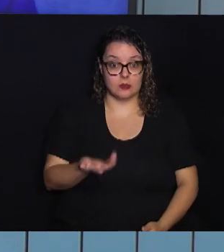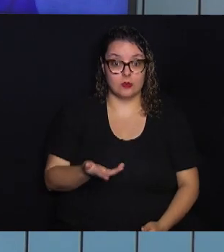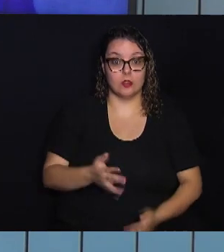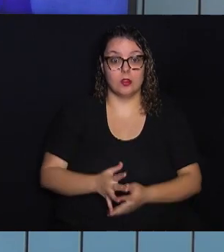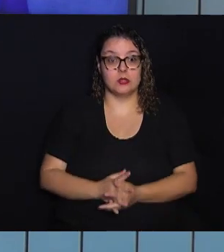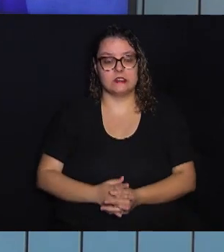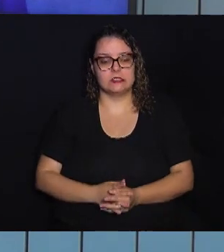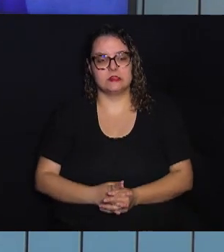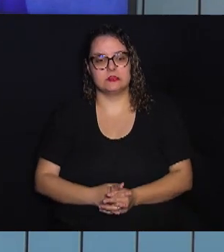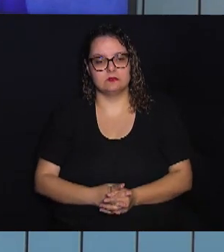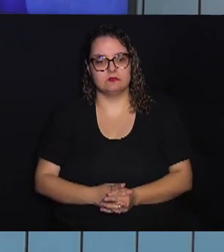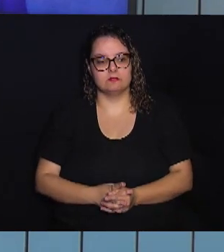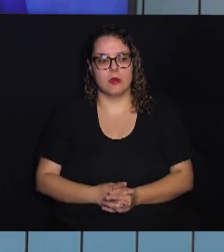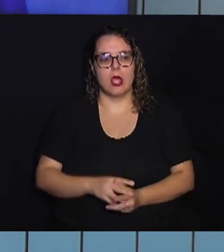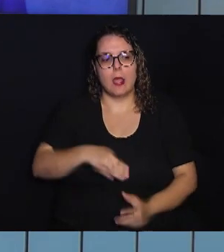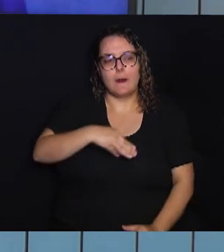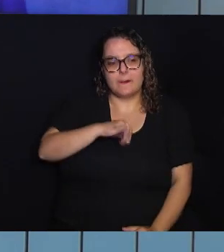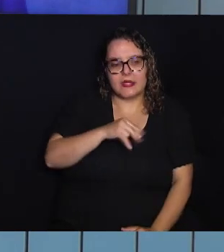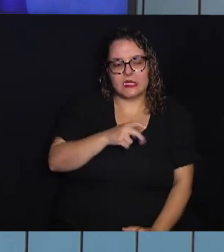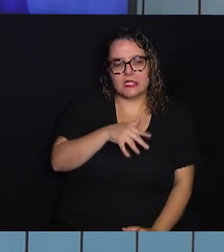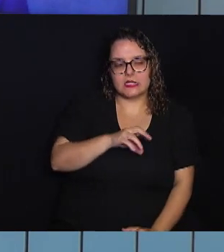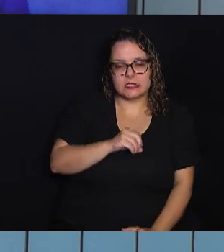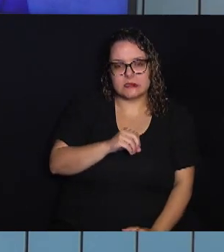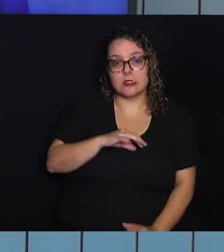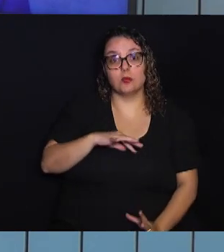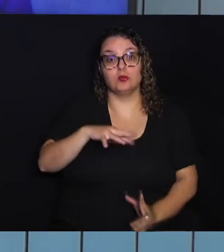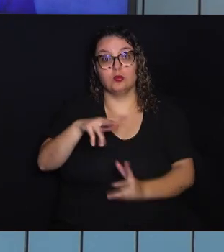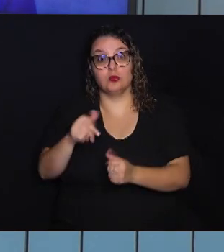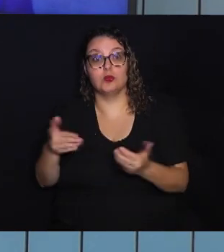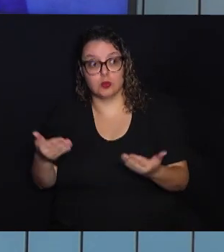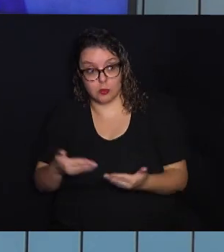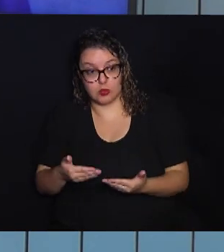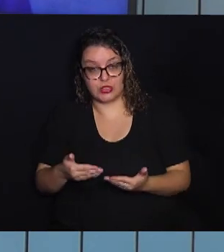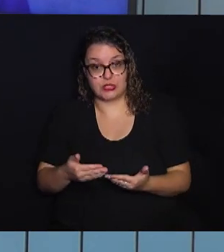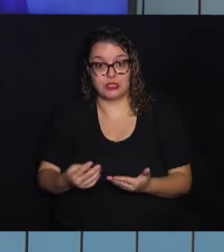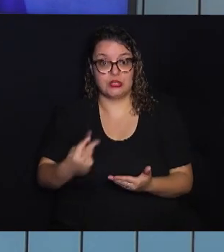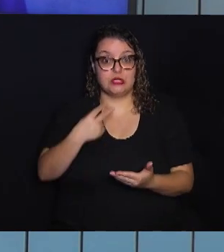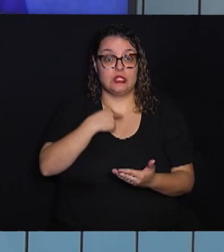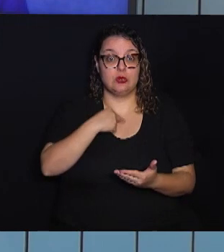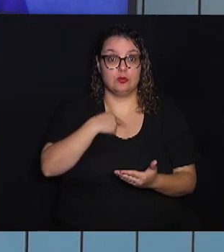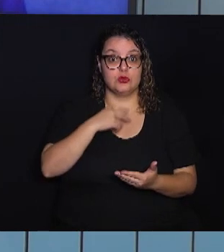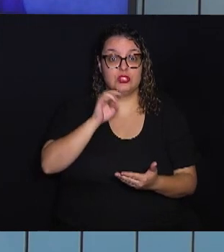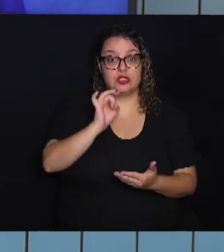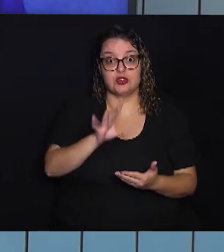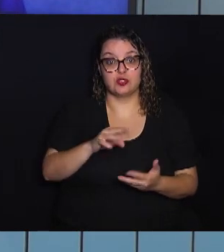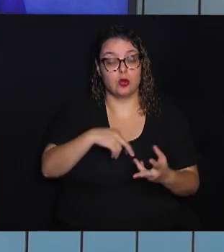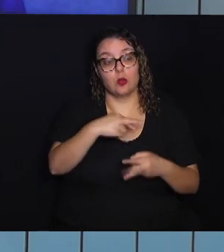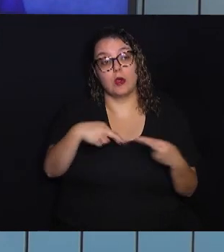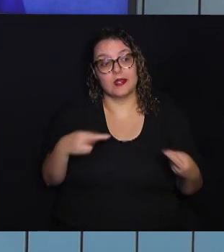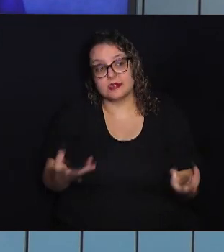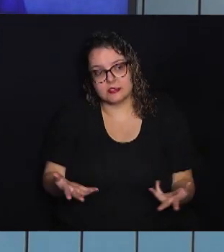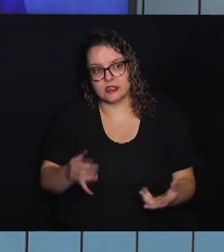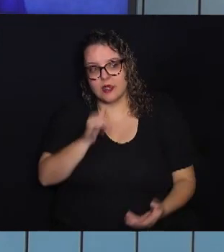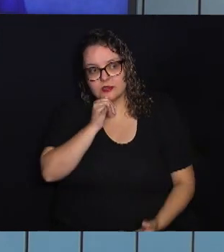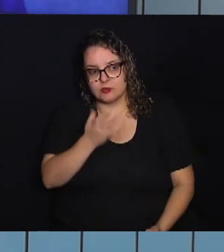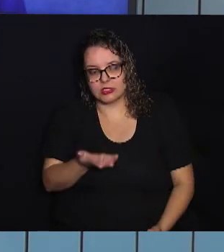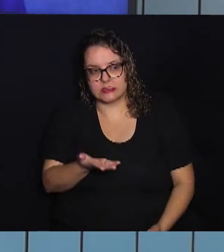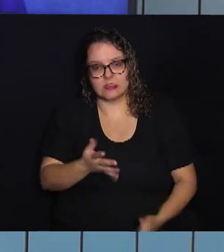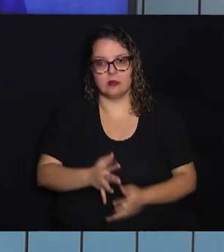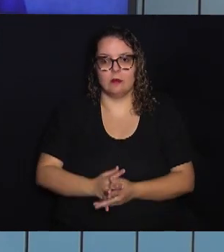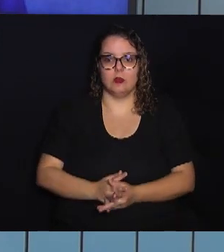você começasse falando para a gente se a demanda por mineração hoje no mundo, ela não poderia ser suprida apenas com